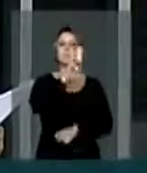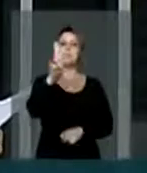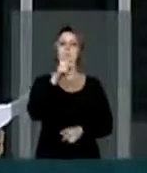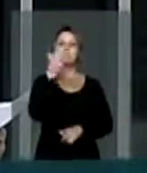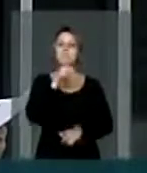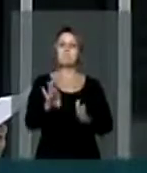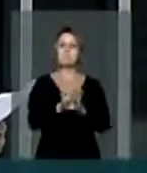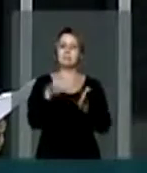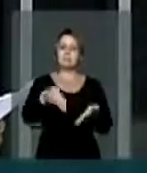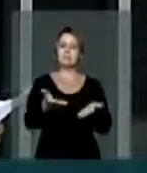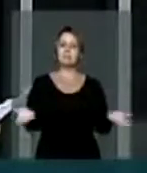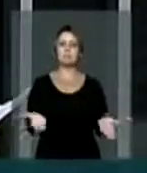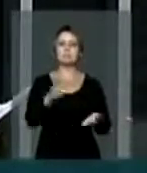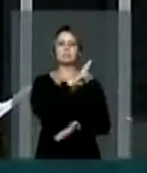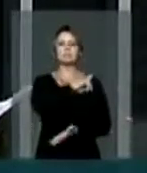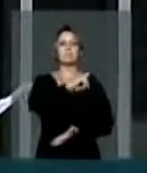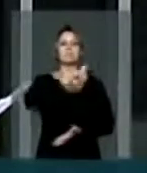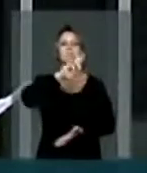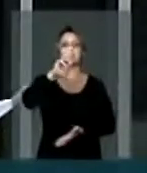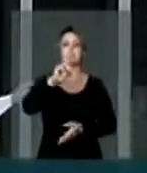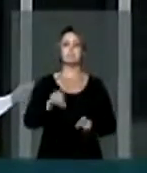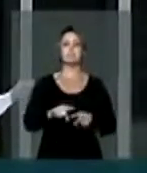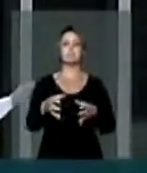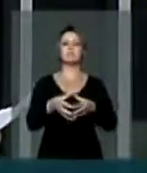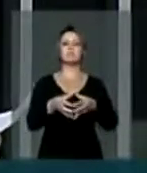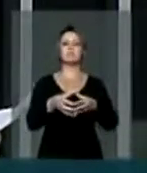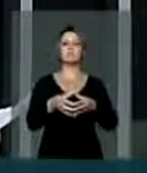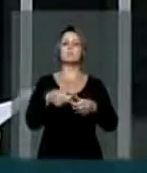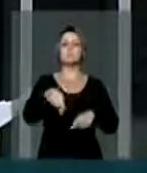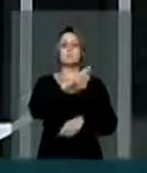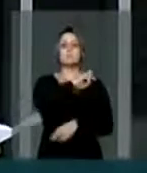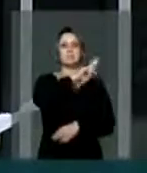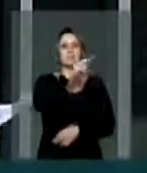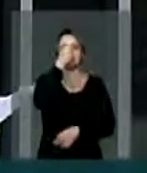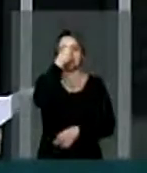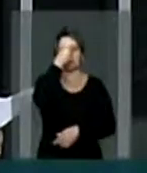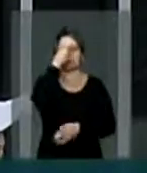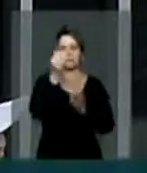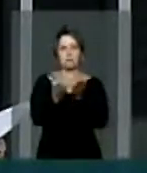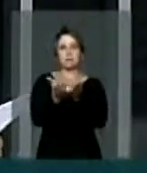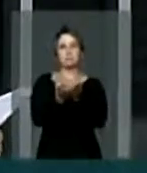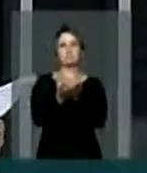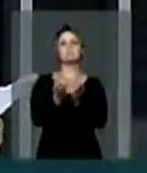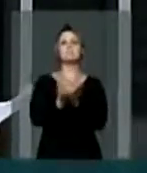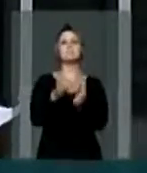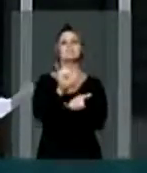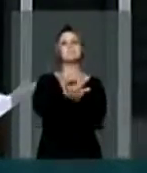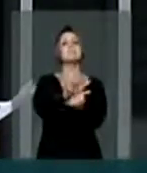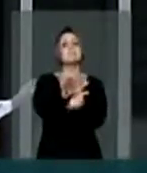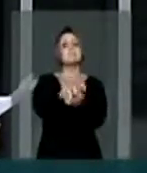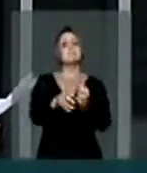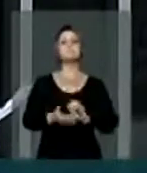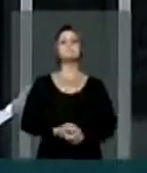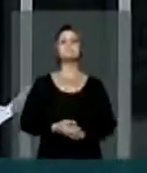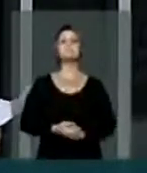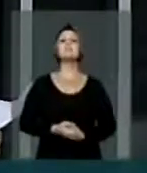esta casa e poder representar o segmento evangélico de nosso querido Pernambuco. Aproveito também